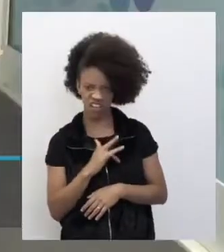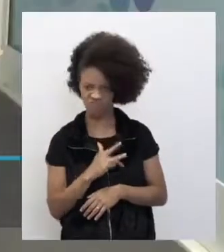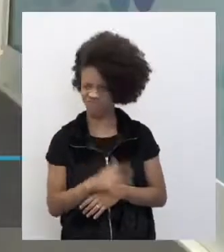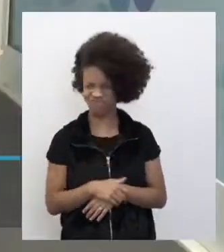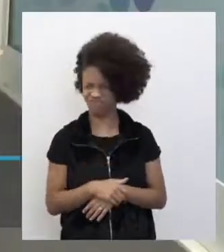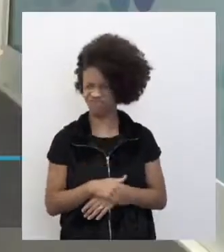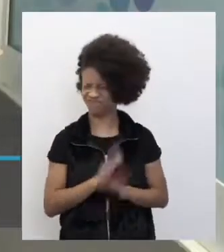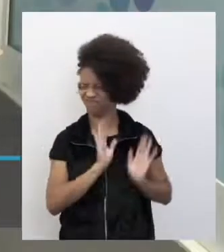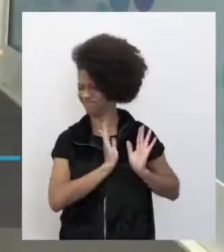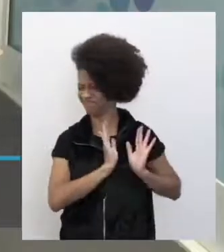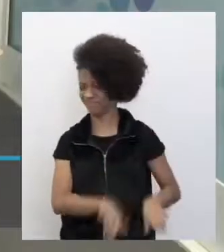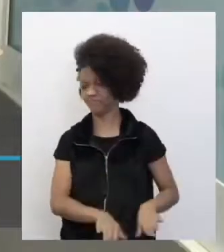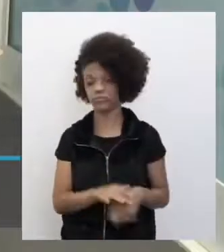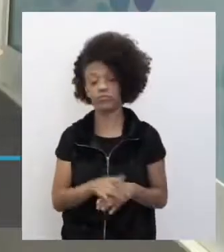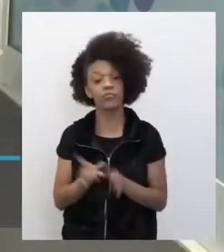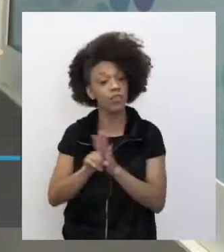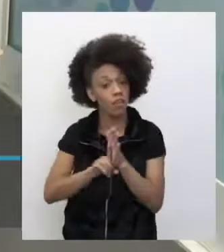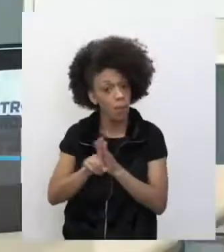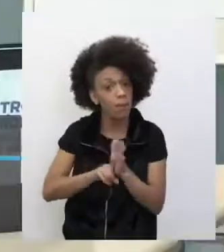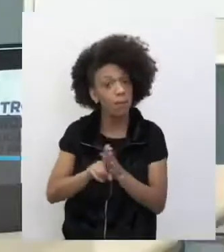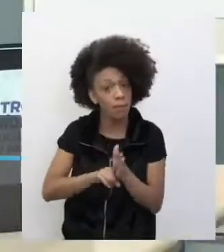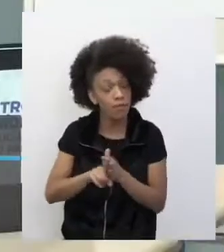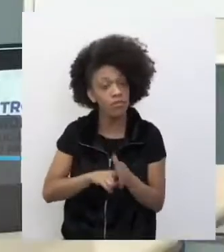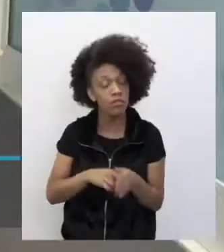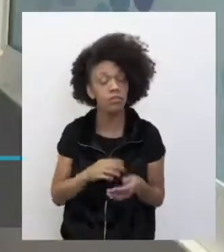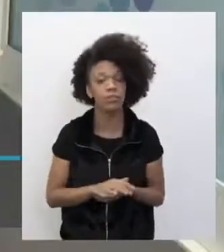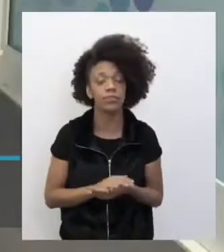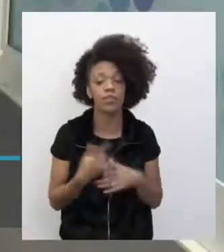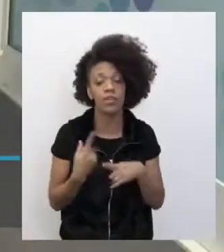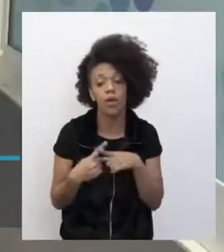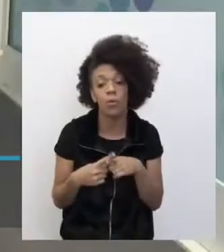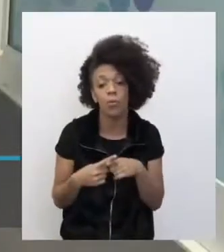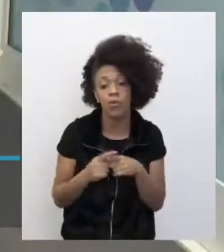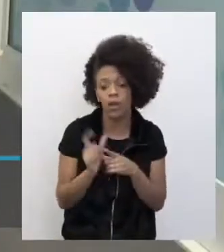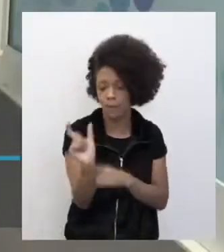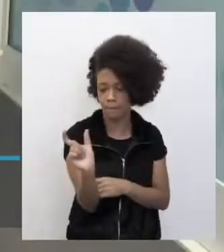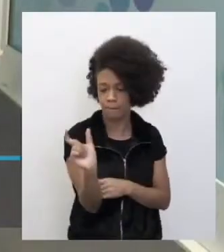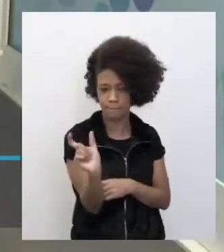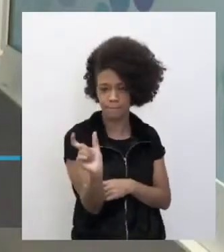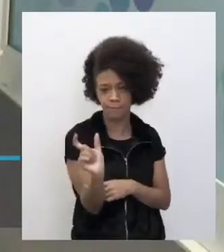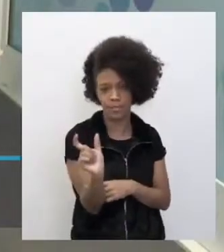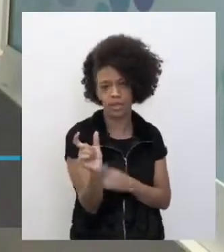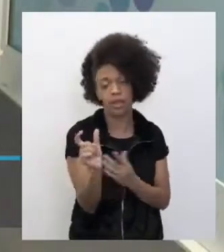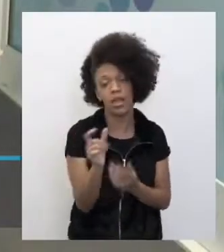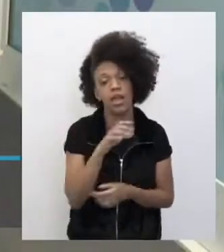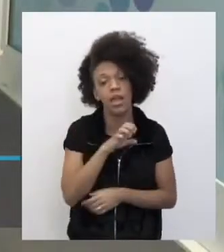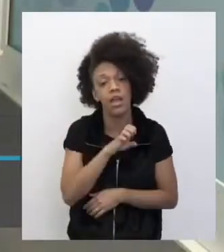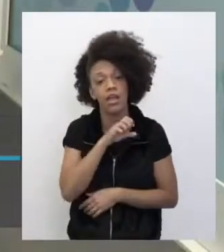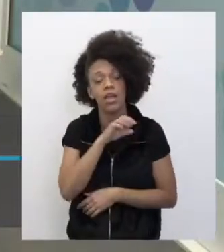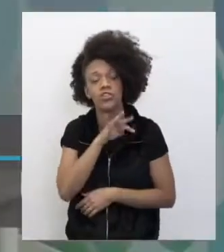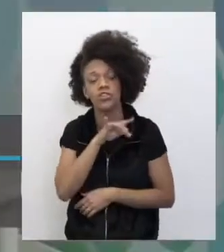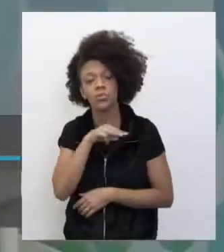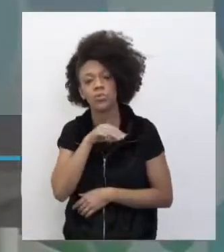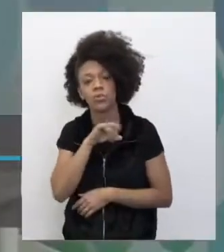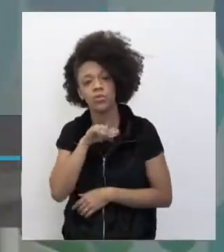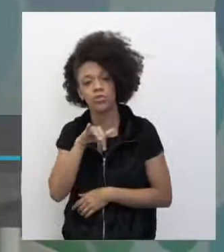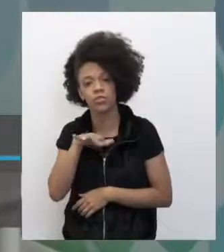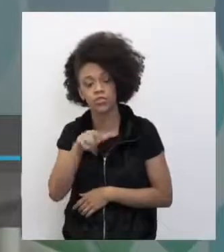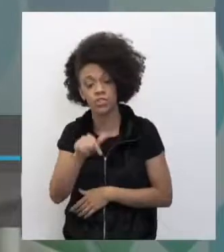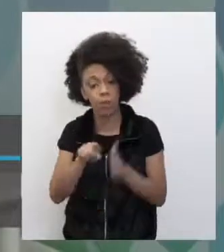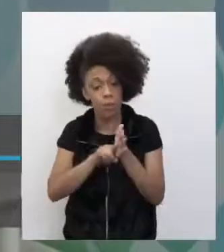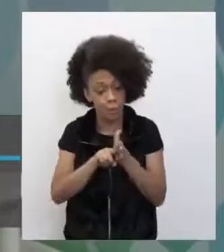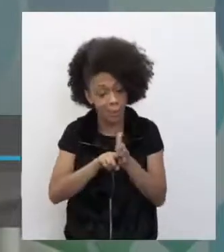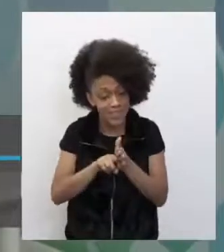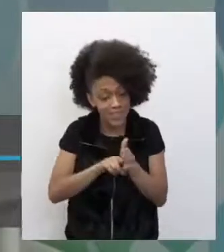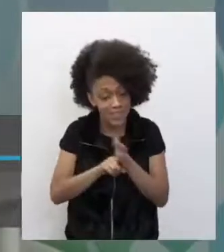gente até pesquisou, né, Mônica? A gente estava pesquisando. Porque existe a palavra o termo etimologia. Etimologia é quando a gente pesquisa a origem da